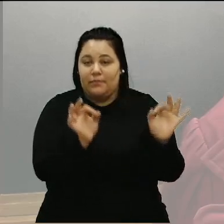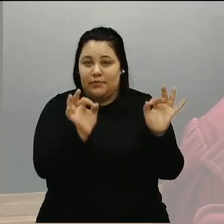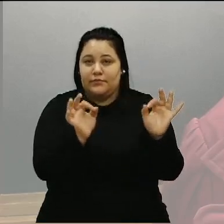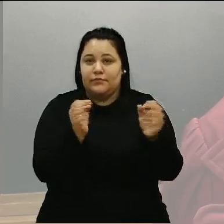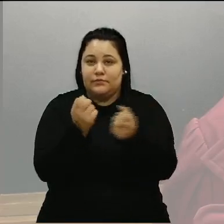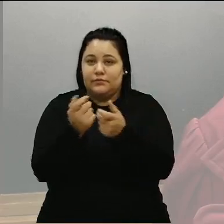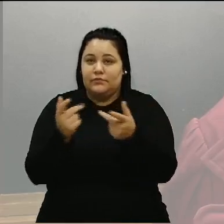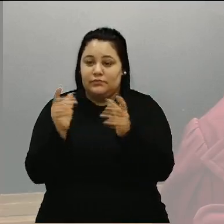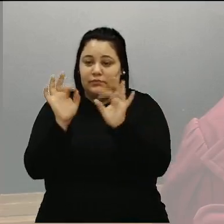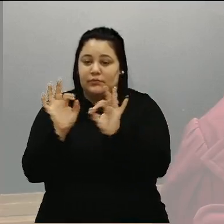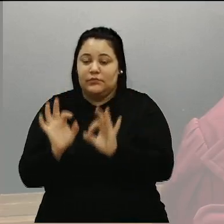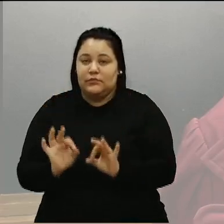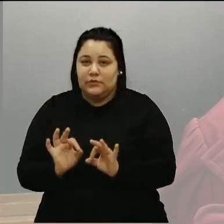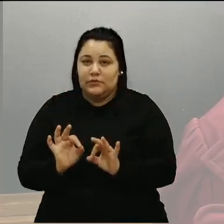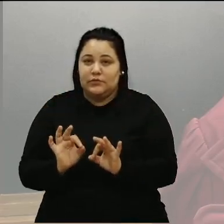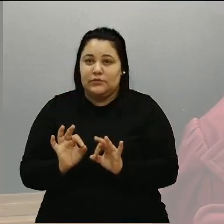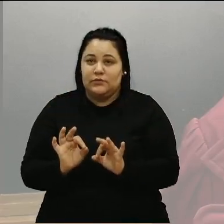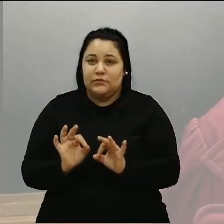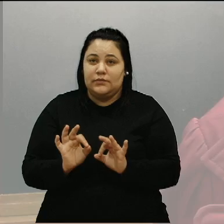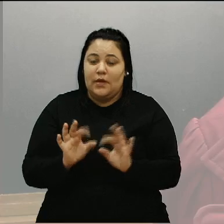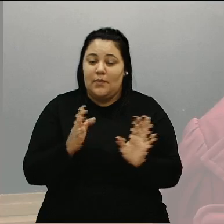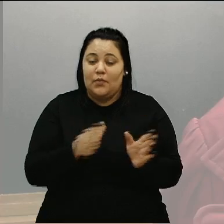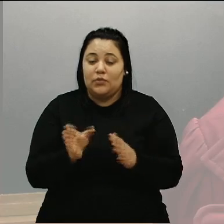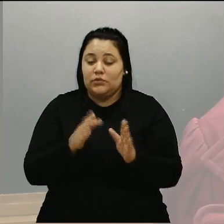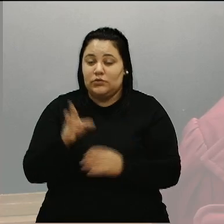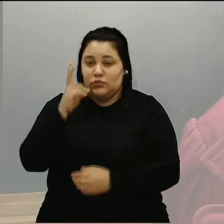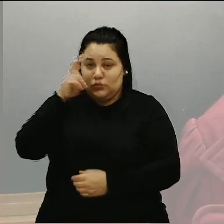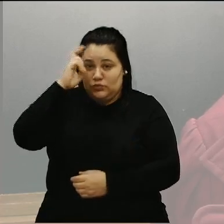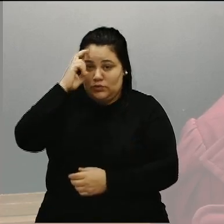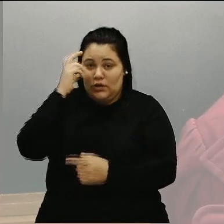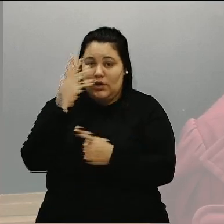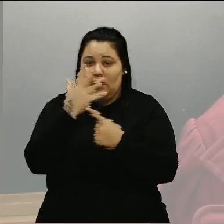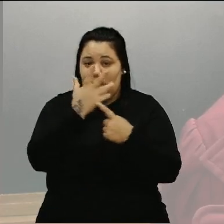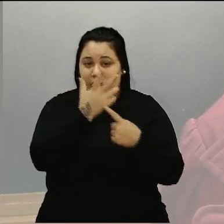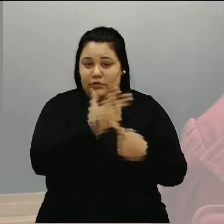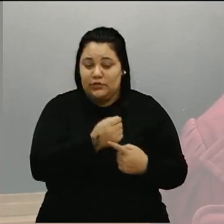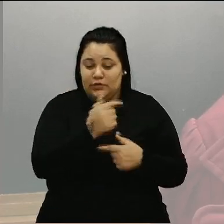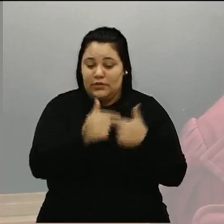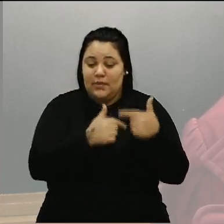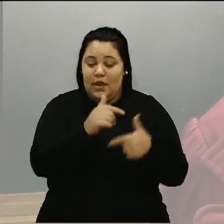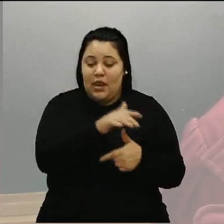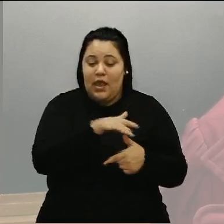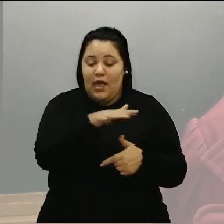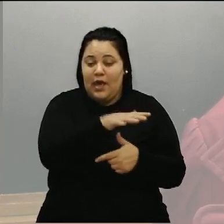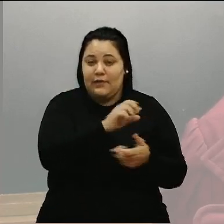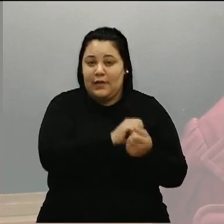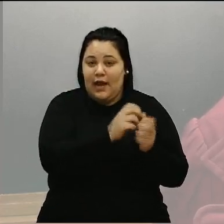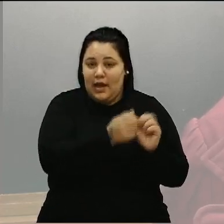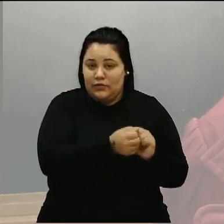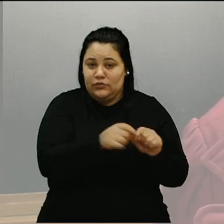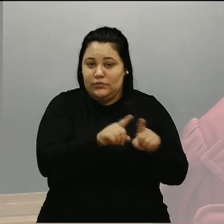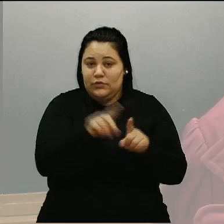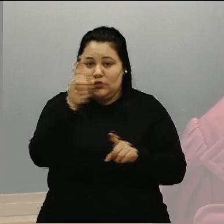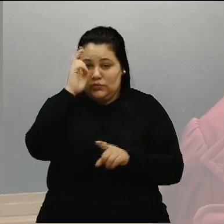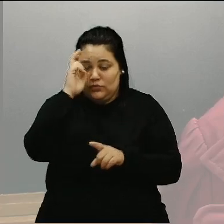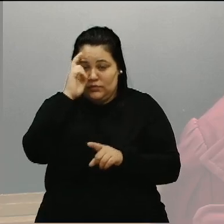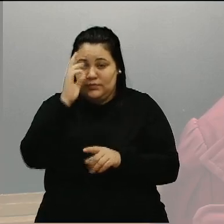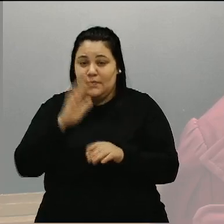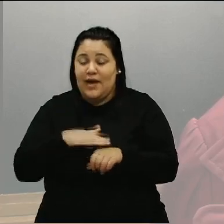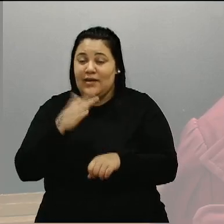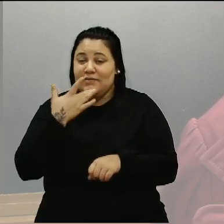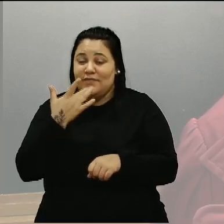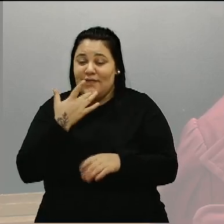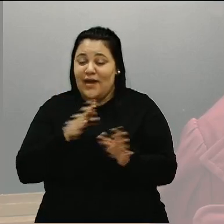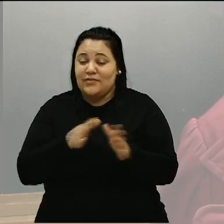procedimentos para os produtores culturais, artistas e trabalhadores da cultura, facilitando o acesso aos recursos e